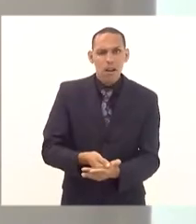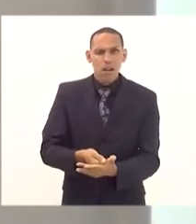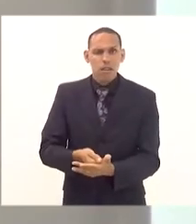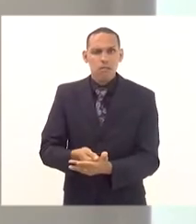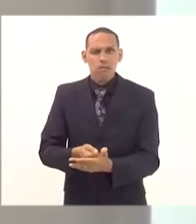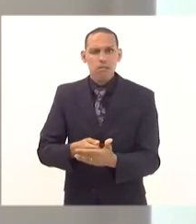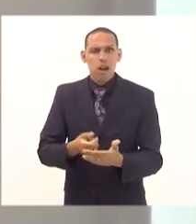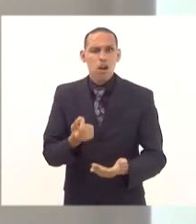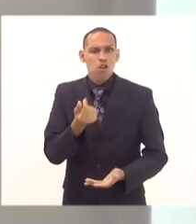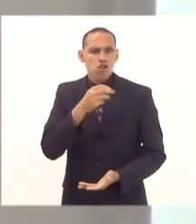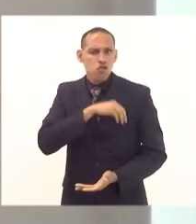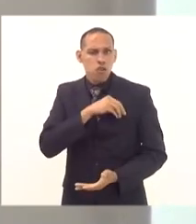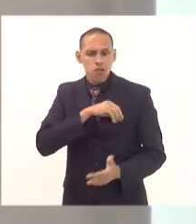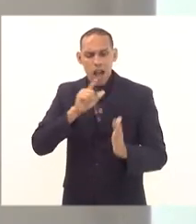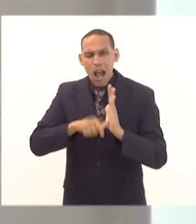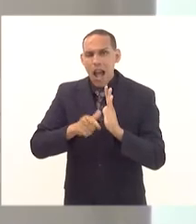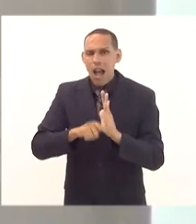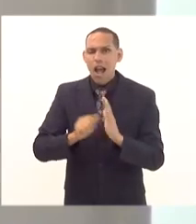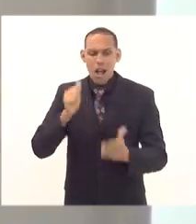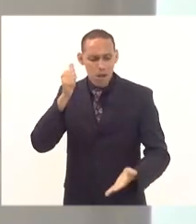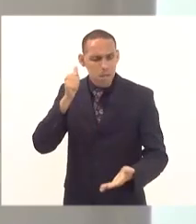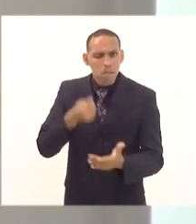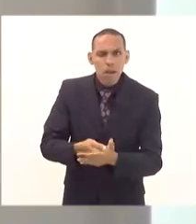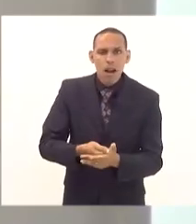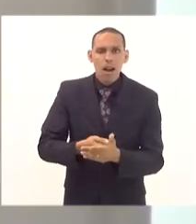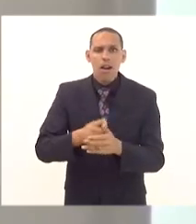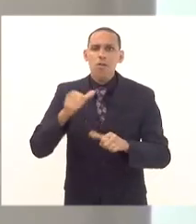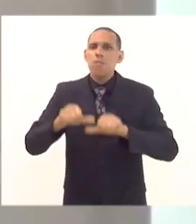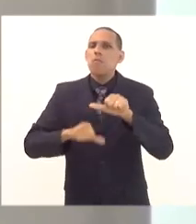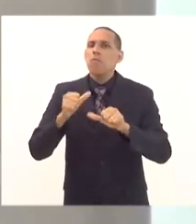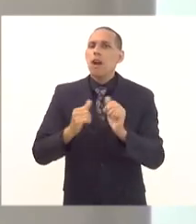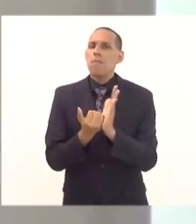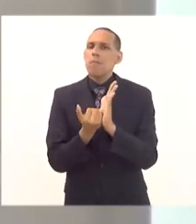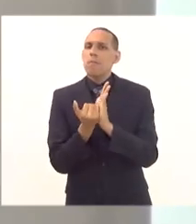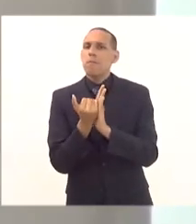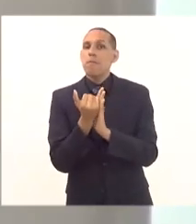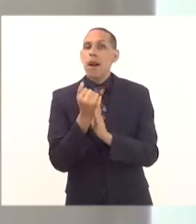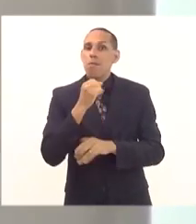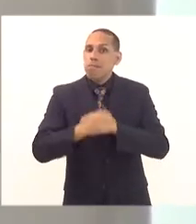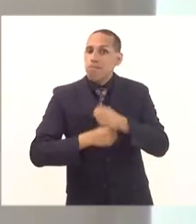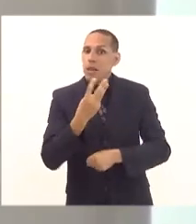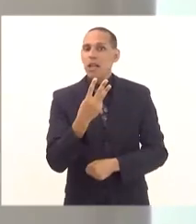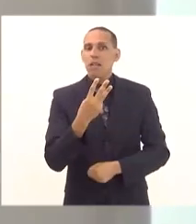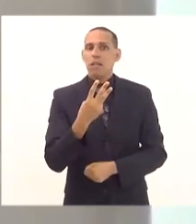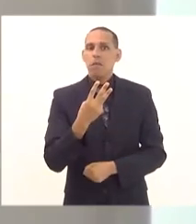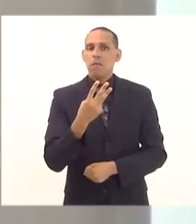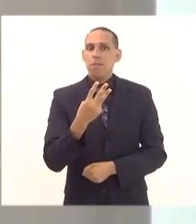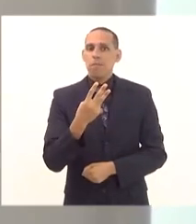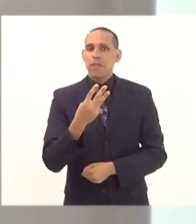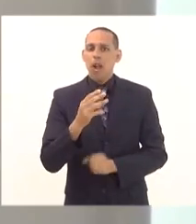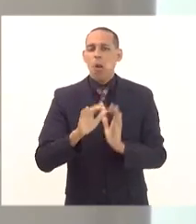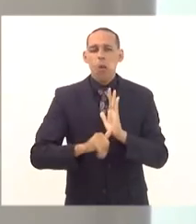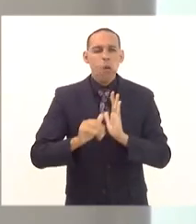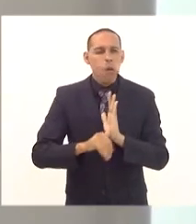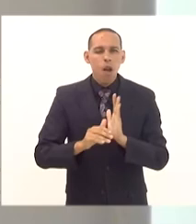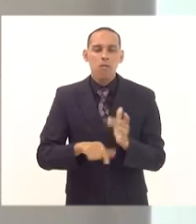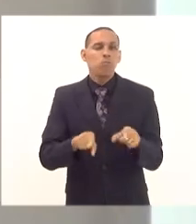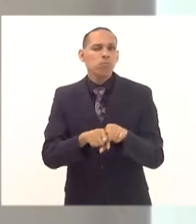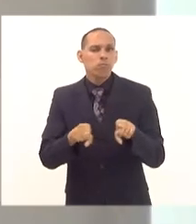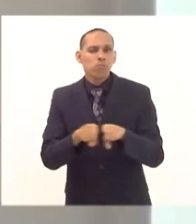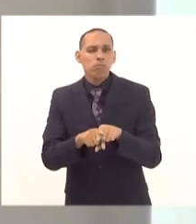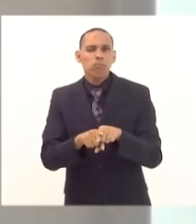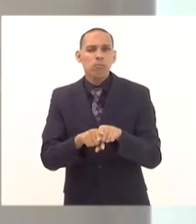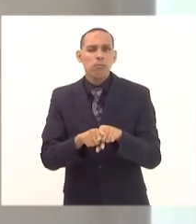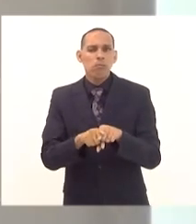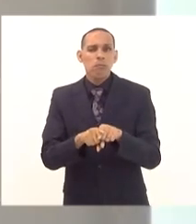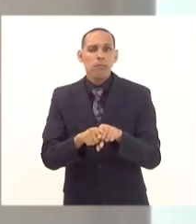a seus trabalhadores pague o reajuste a ser os trabalhadores dos últimos três anos que elas o nega e dizer também ao